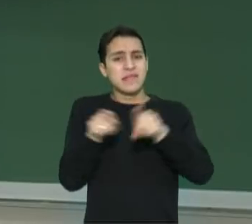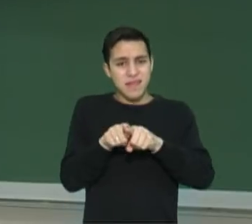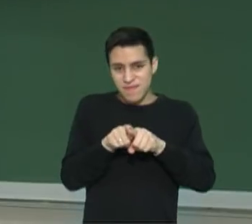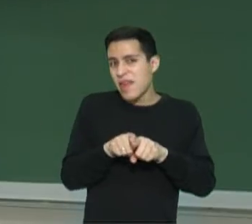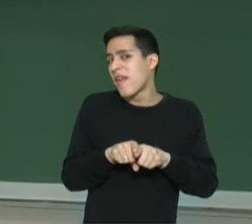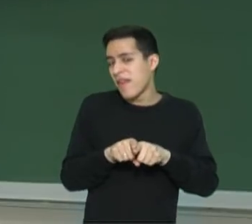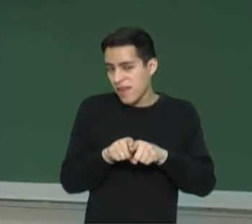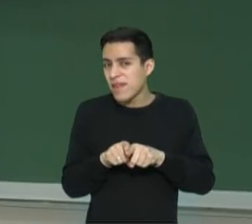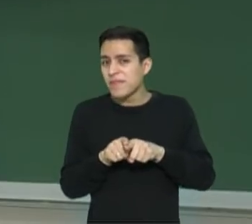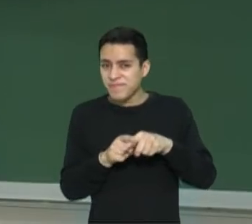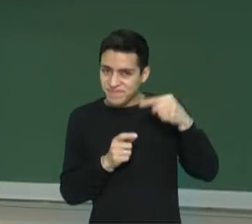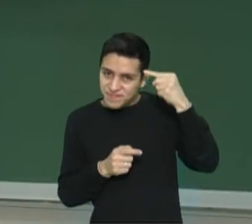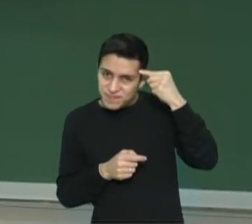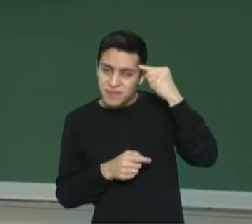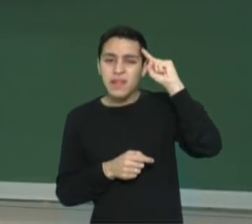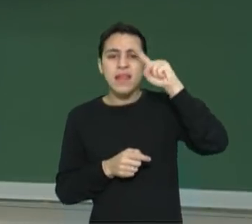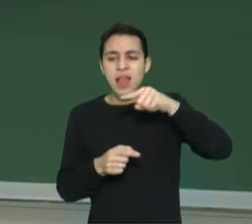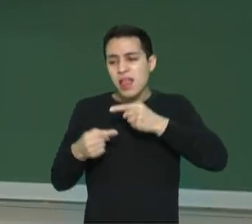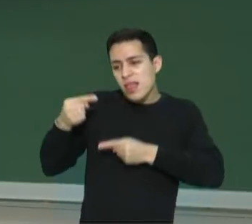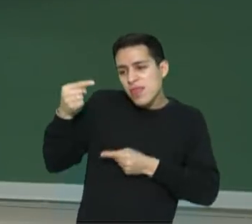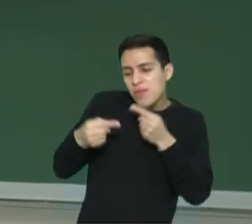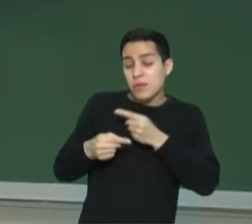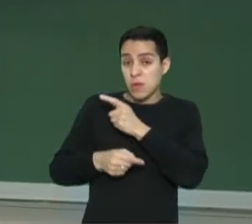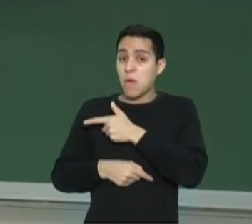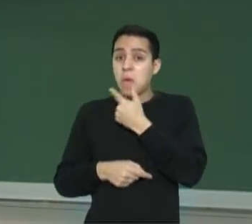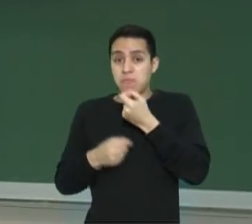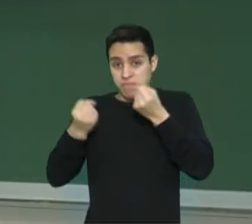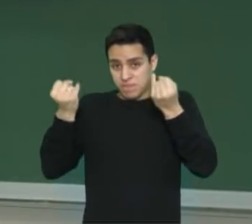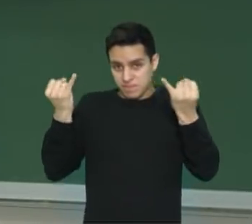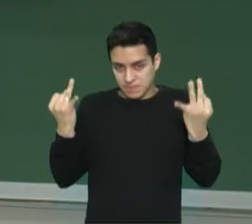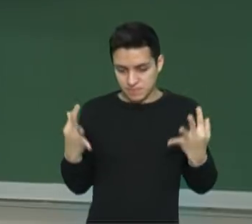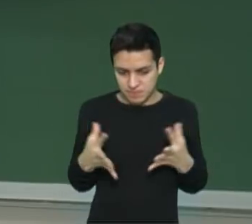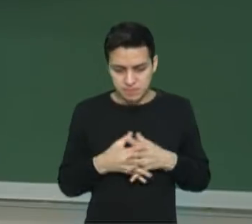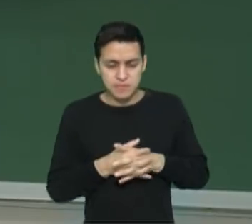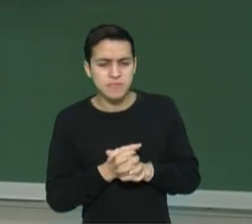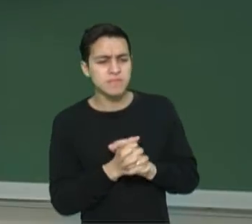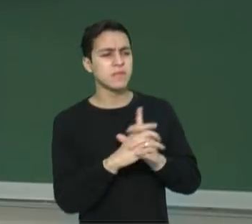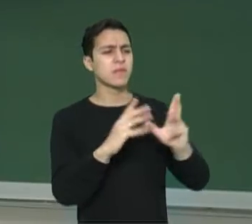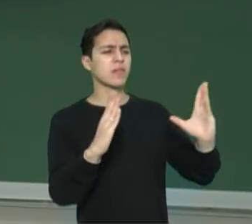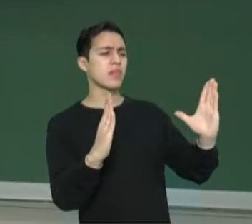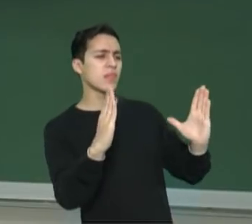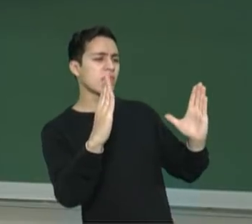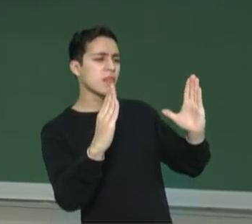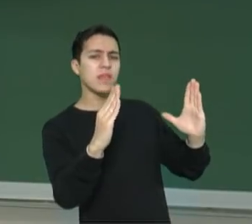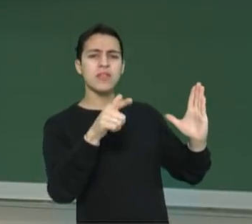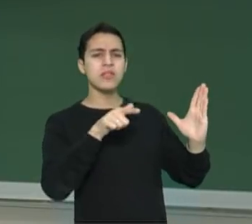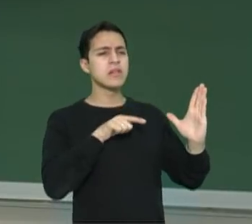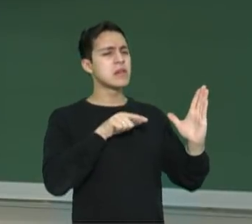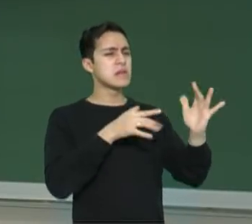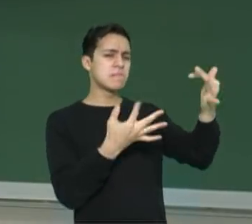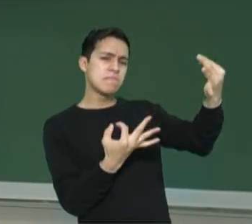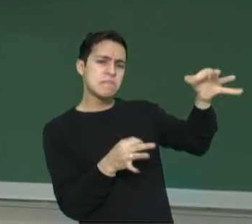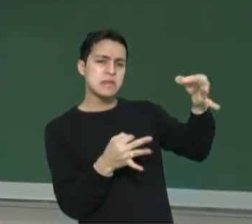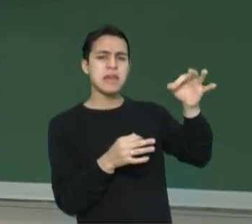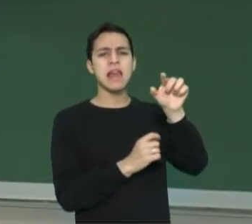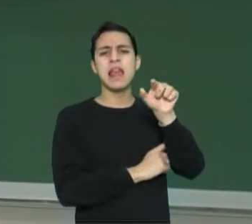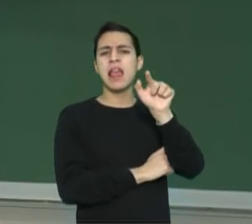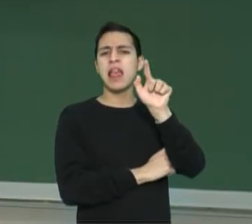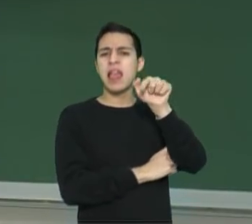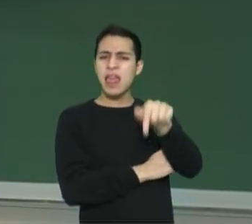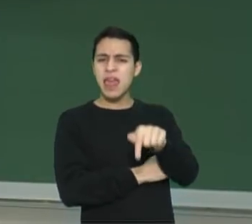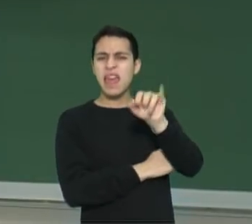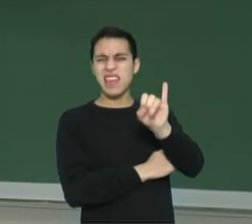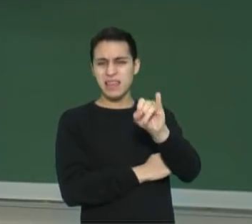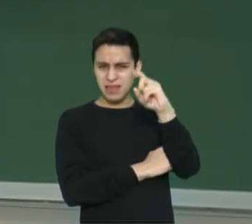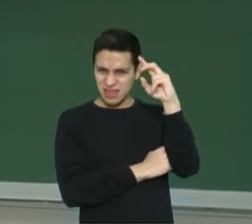isso? Tá? Então, essa é a discussão que ele está trazendo. Na época, o que a gente viu? Os testes de QI eram os renomados,